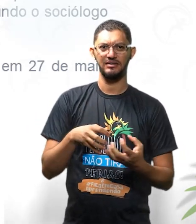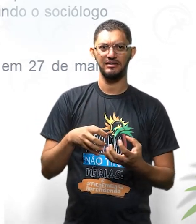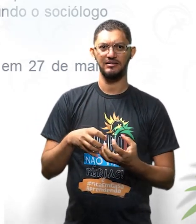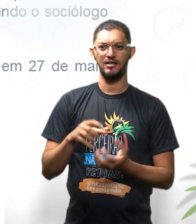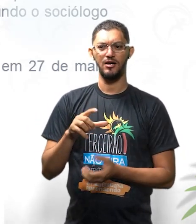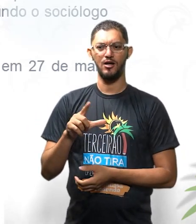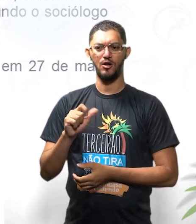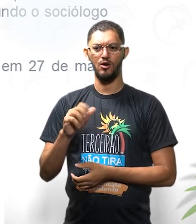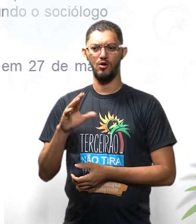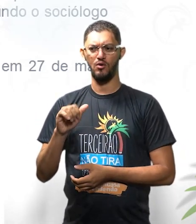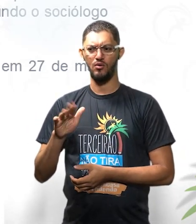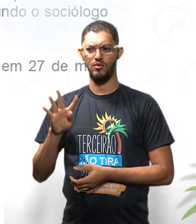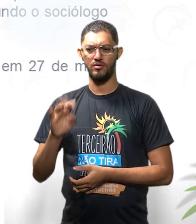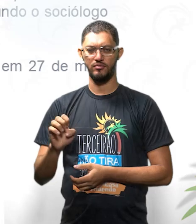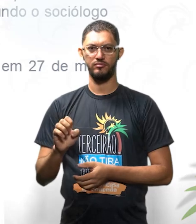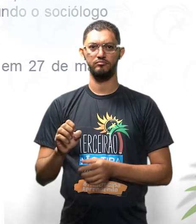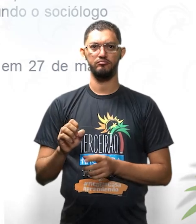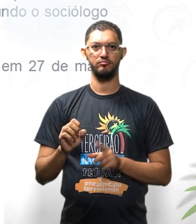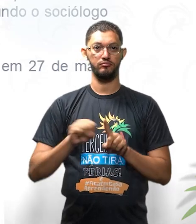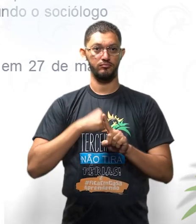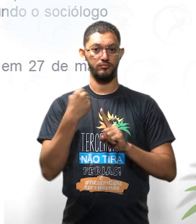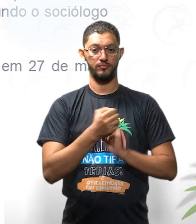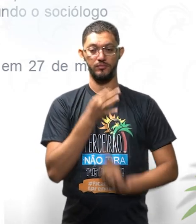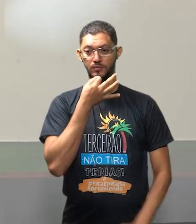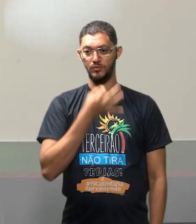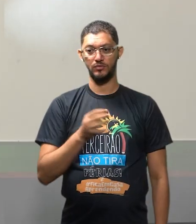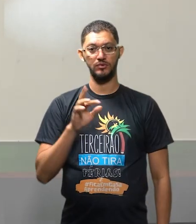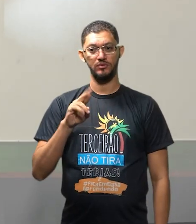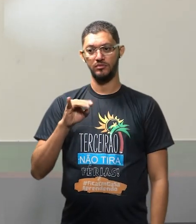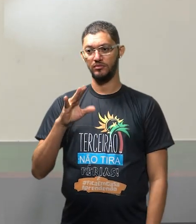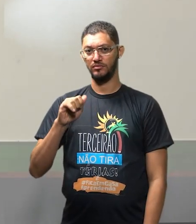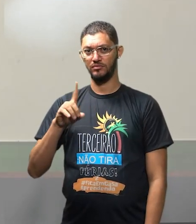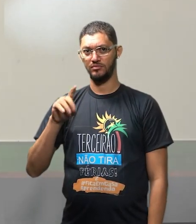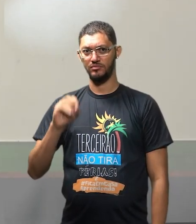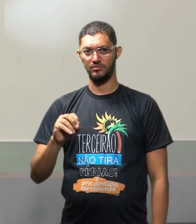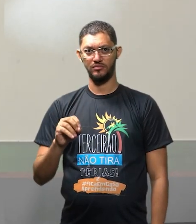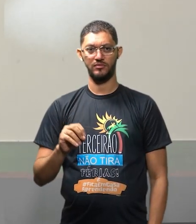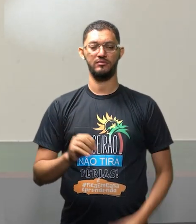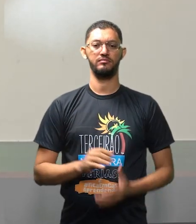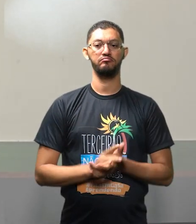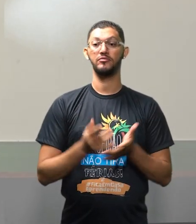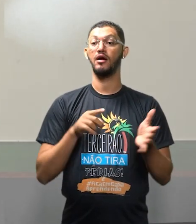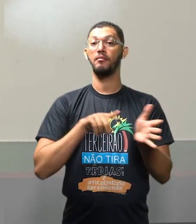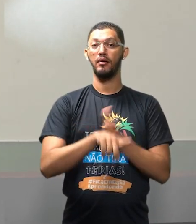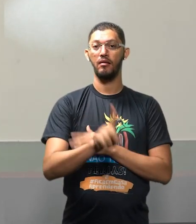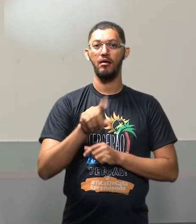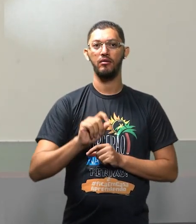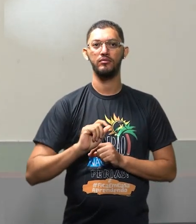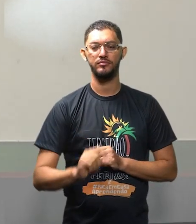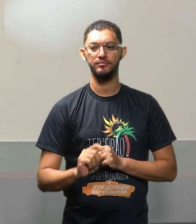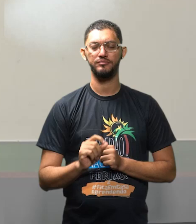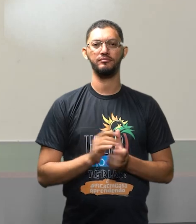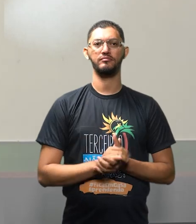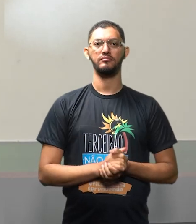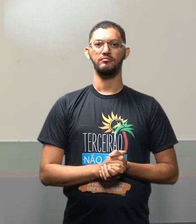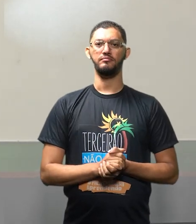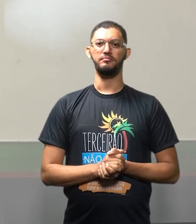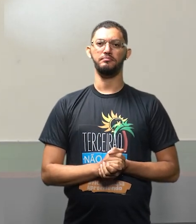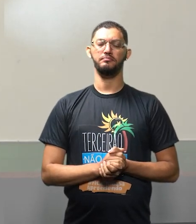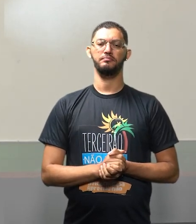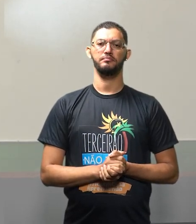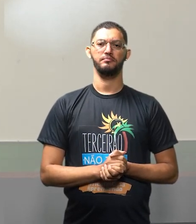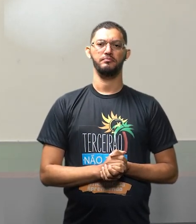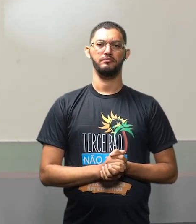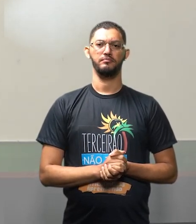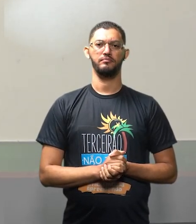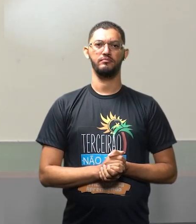lockout, segundo o sociólogo do trabalho, Ricardo Antunes. Vamos então para a pergunta, e a pergunta é a